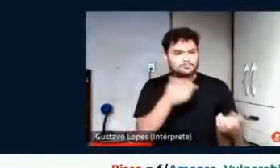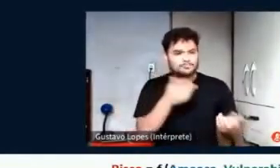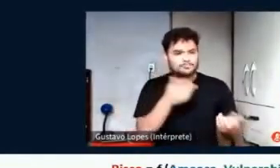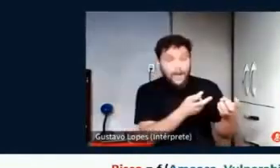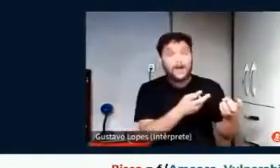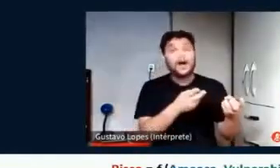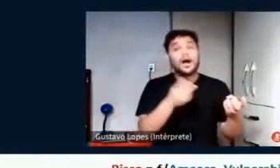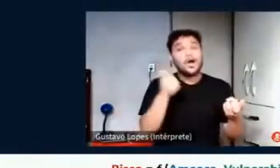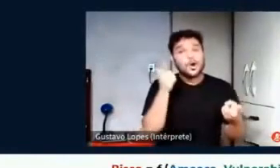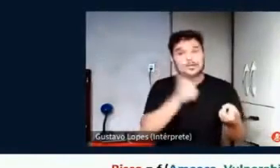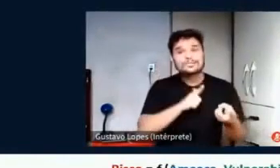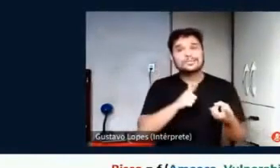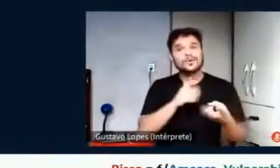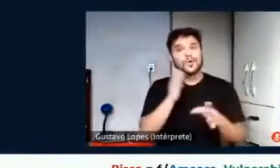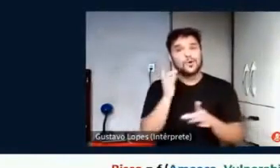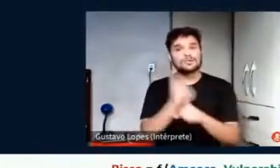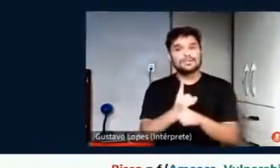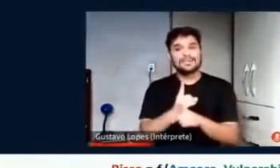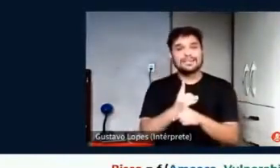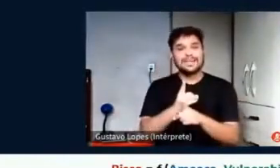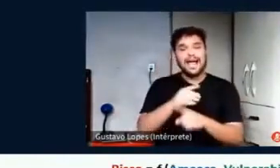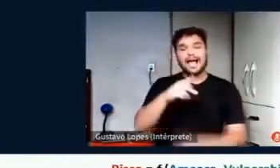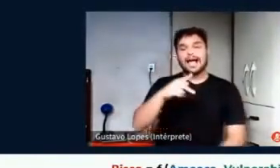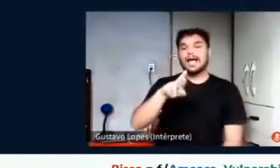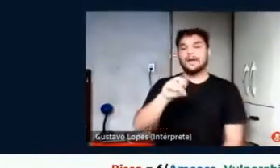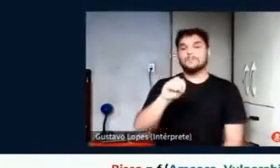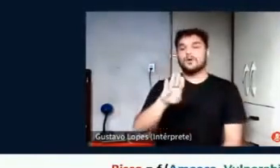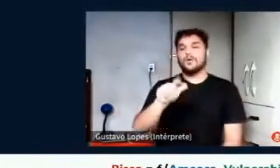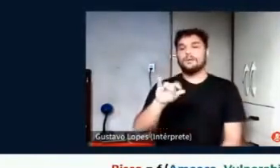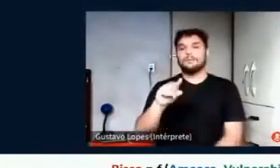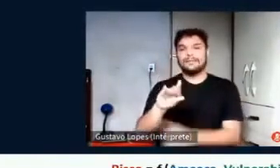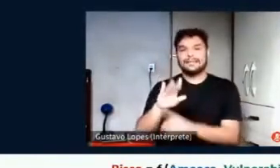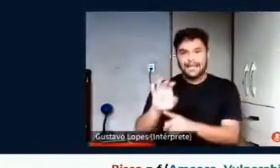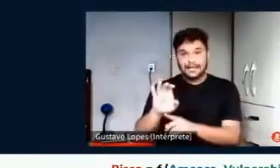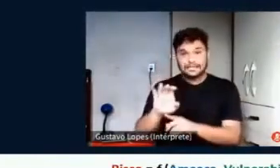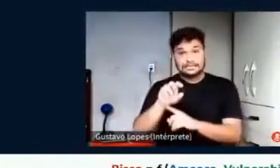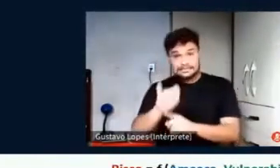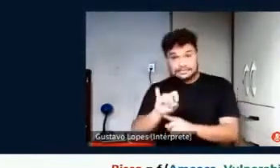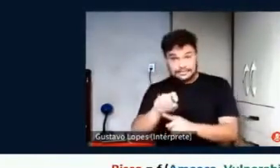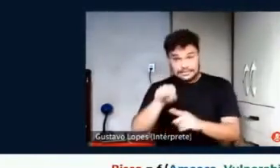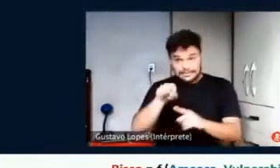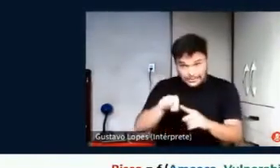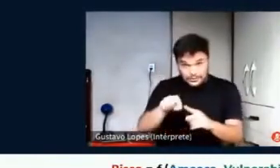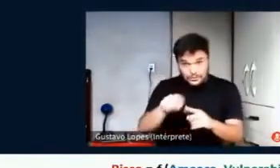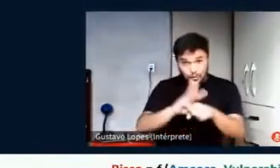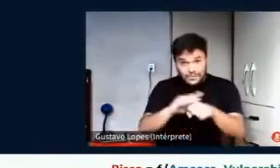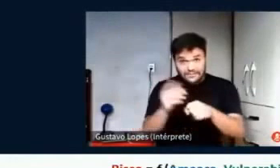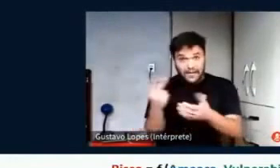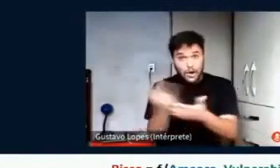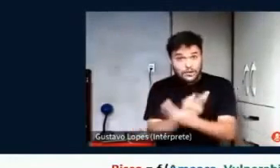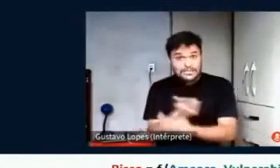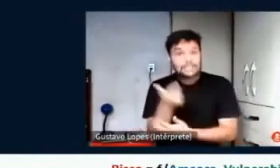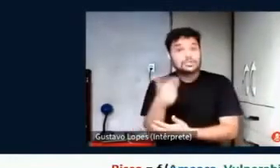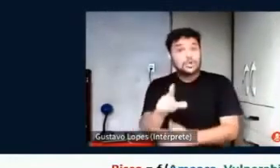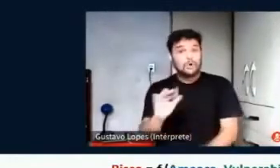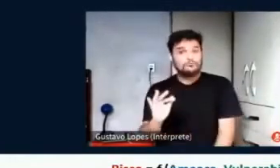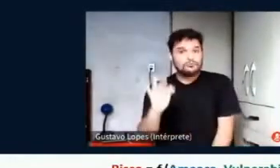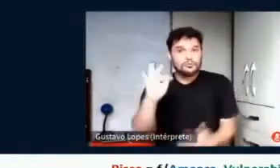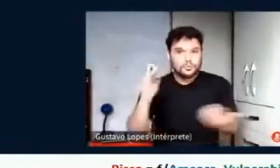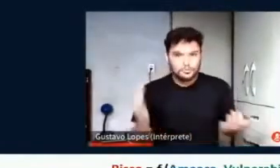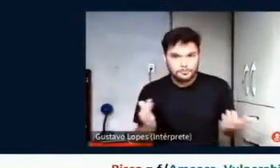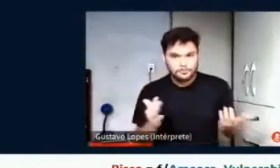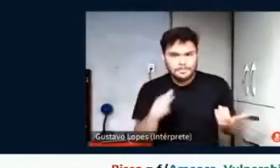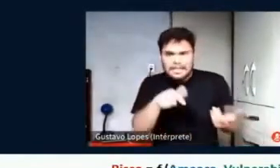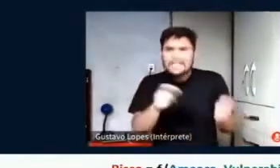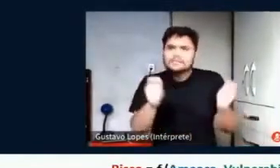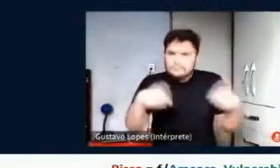uma coisa acontecer e a consequência se essa coisa acontecer. Então, é possível fazer isso, no entanto, vocês